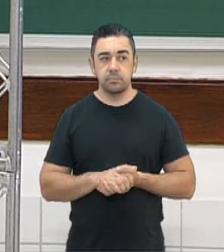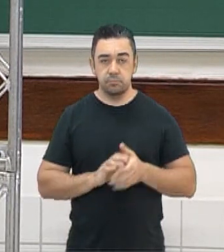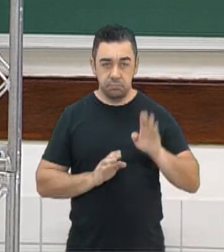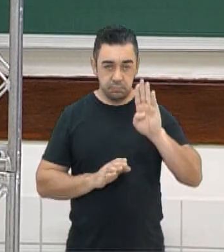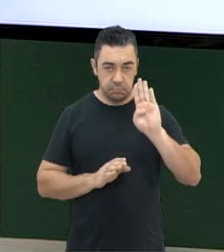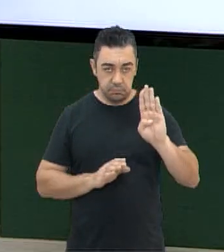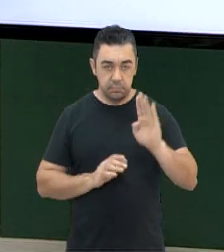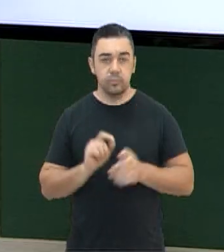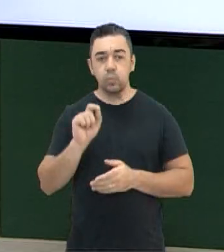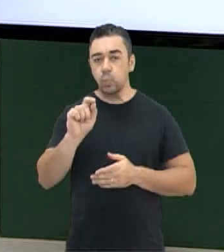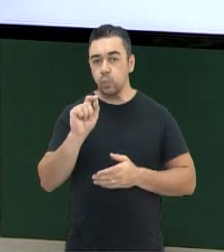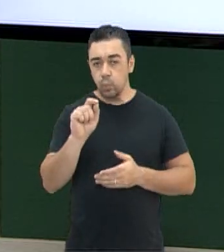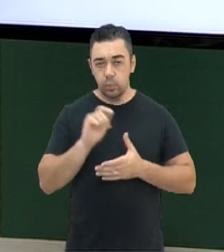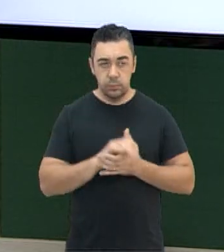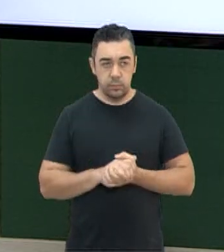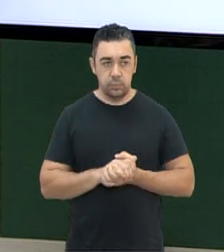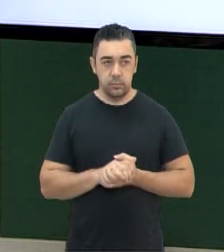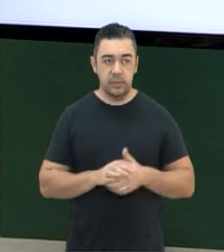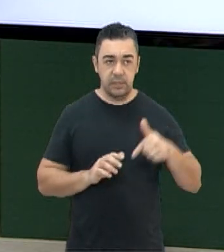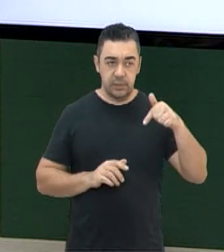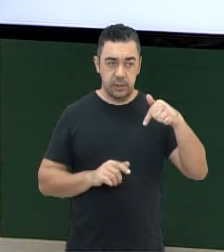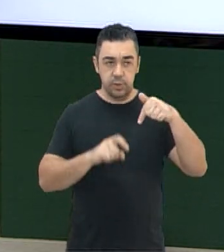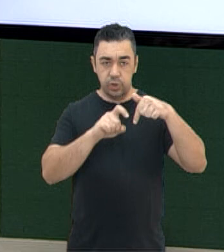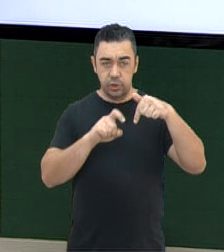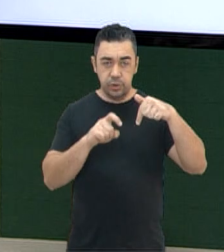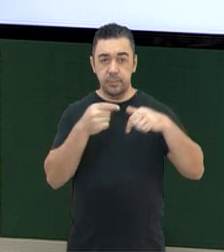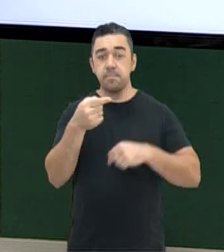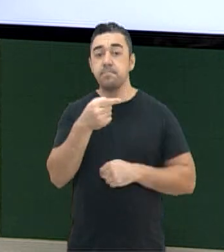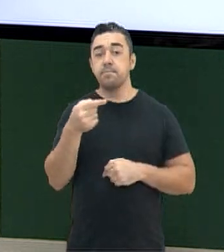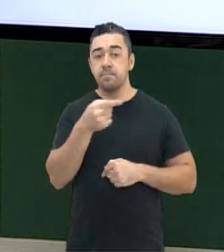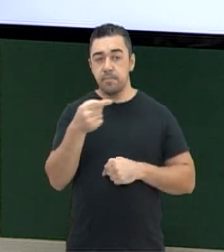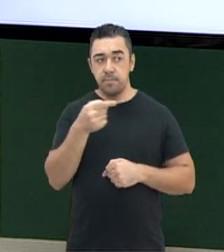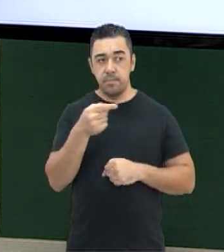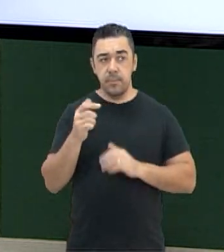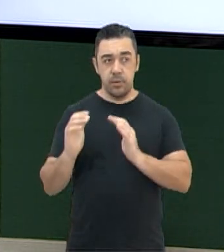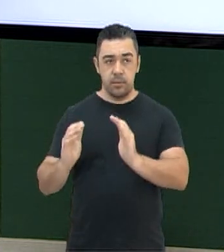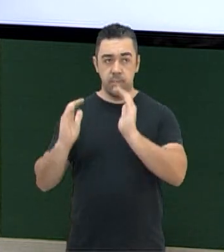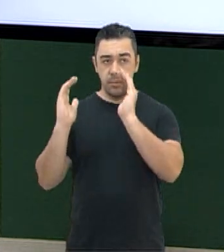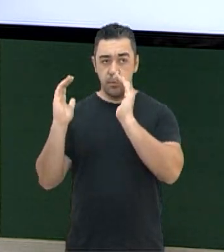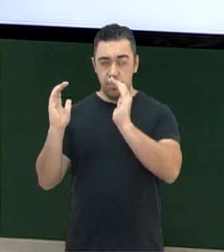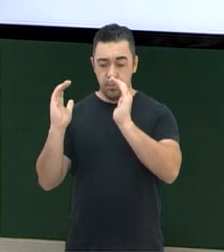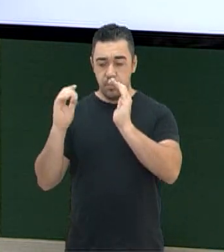o quê? O 7x menos, abre